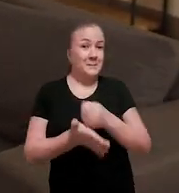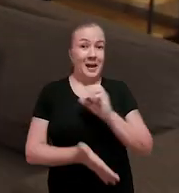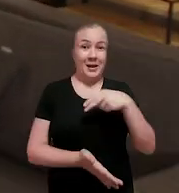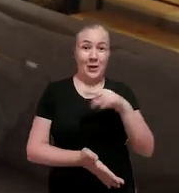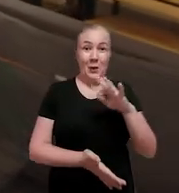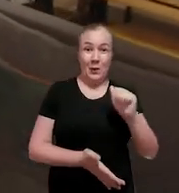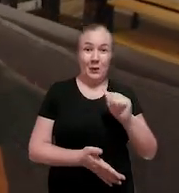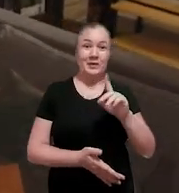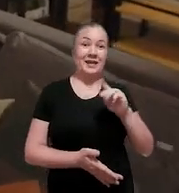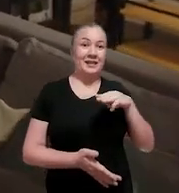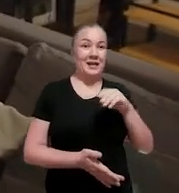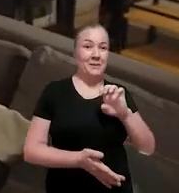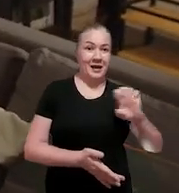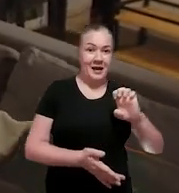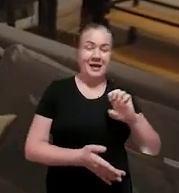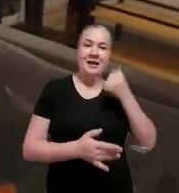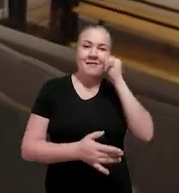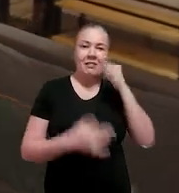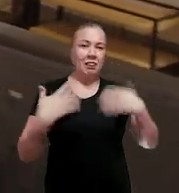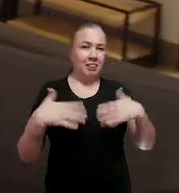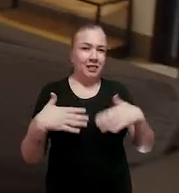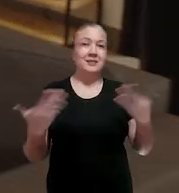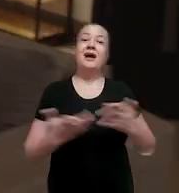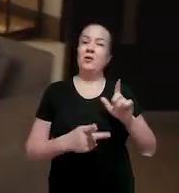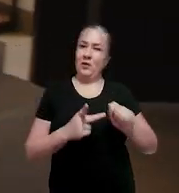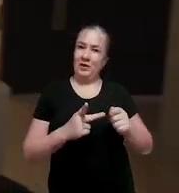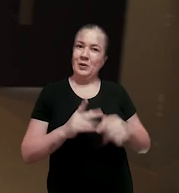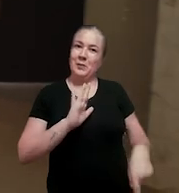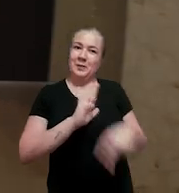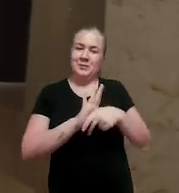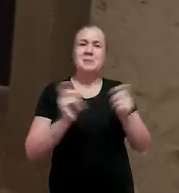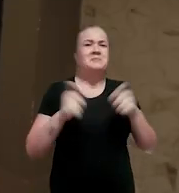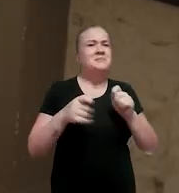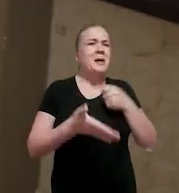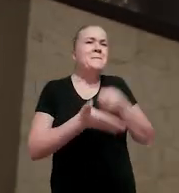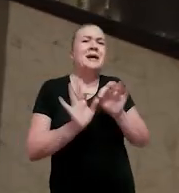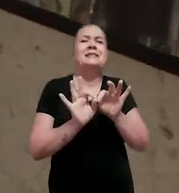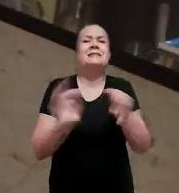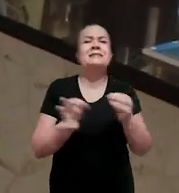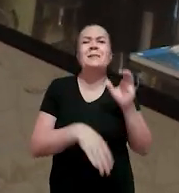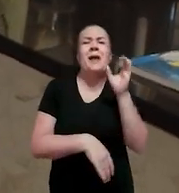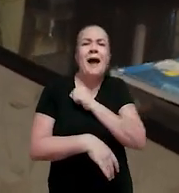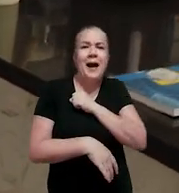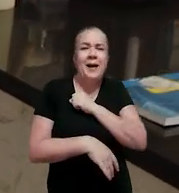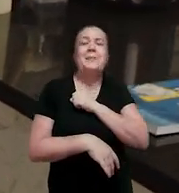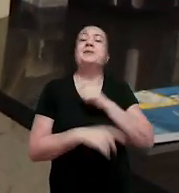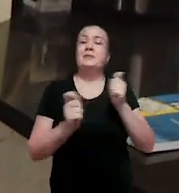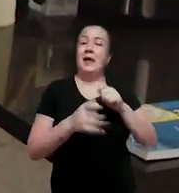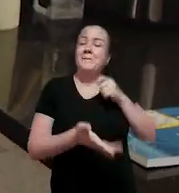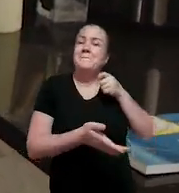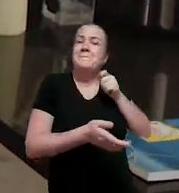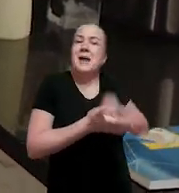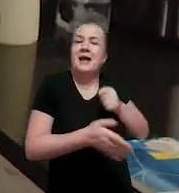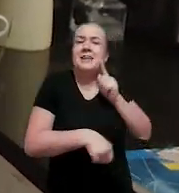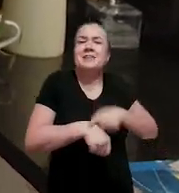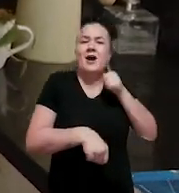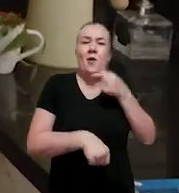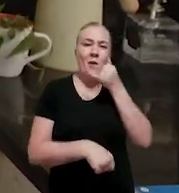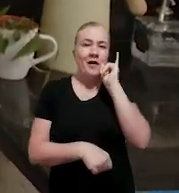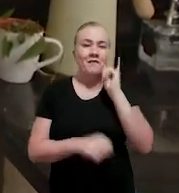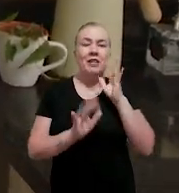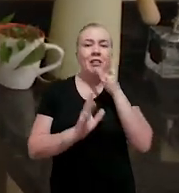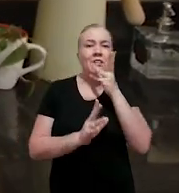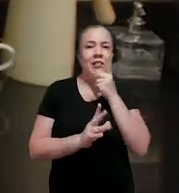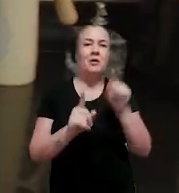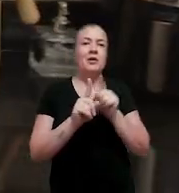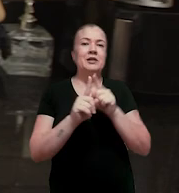conta do Demais sem corre? Agora tem o Pix do Demais. Você paga a sua conta do jeito mais simples e prático, dá baixa na hora e evita